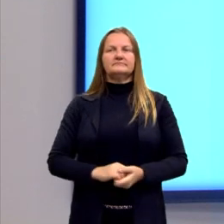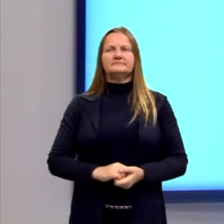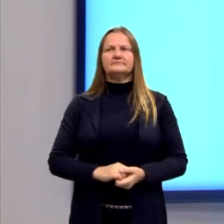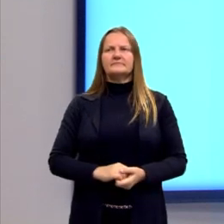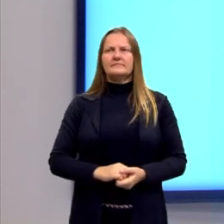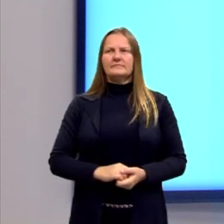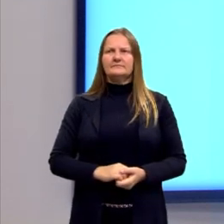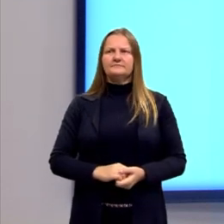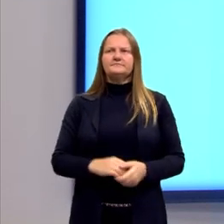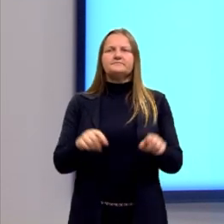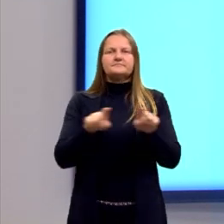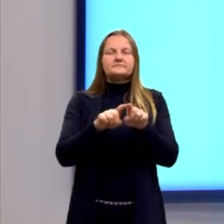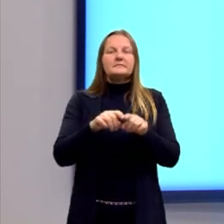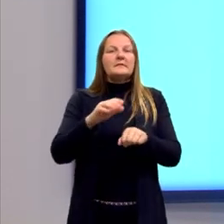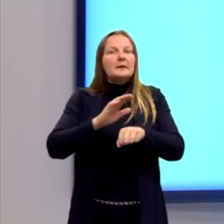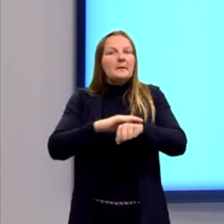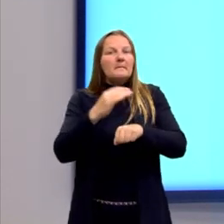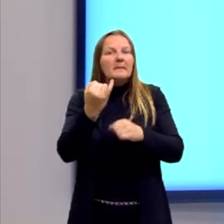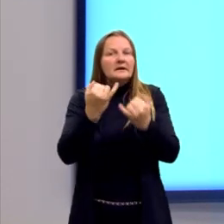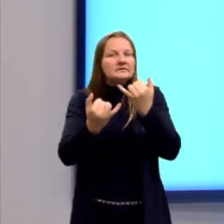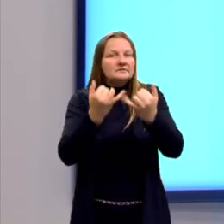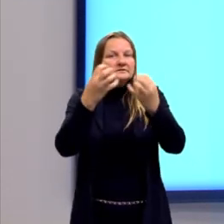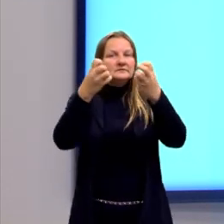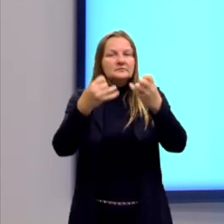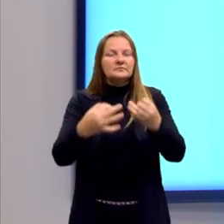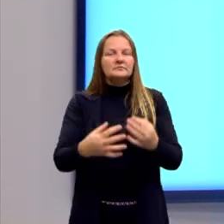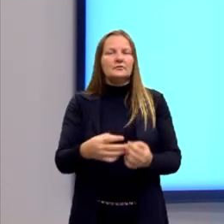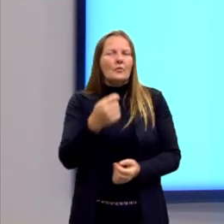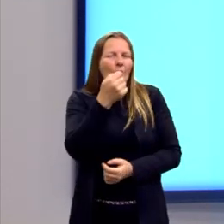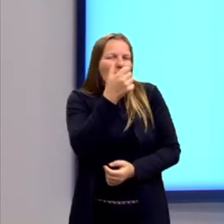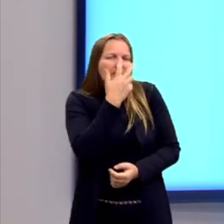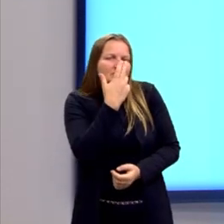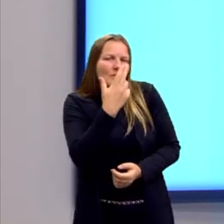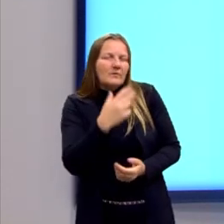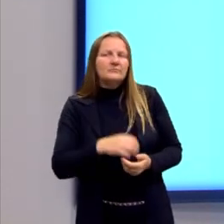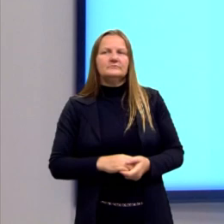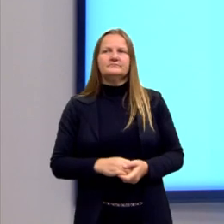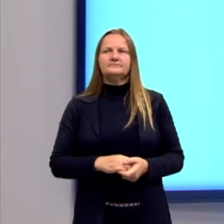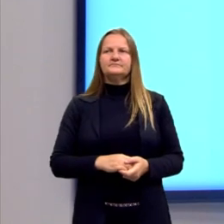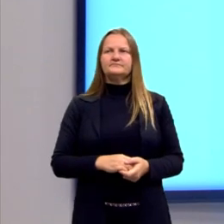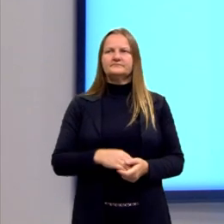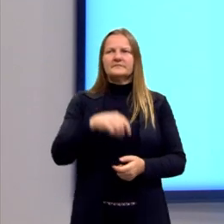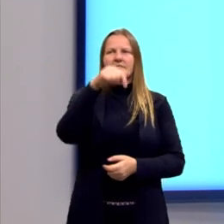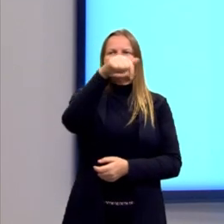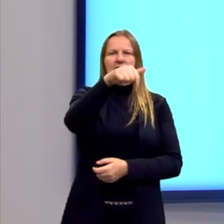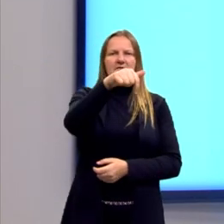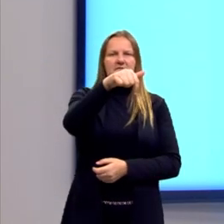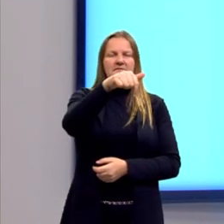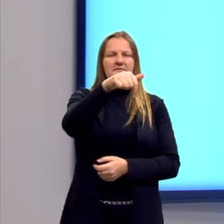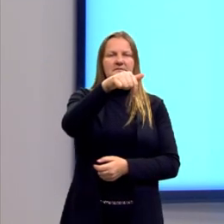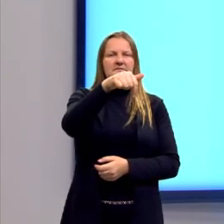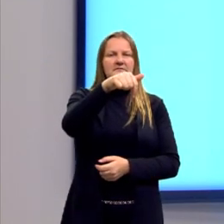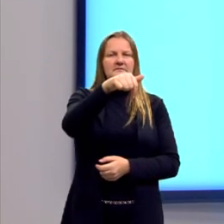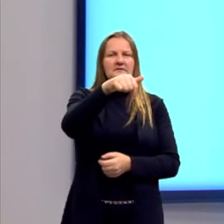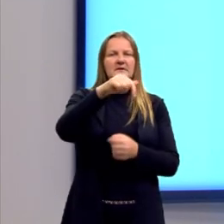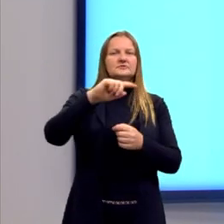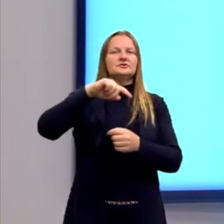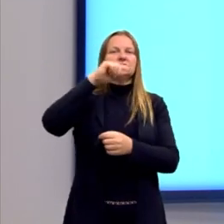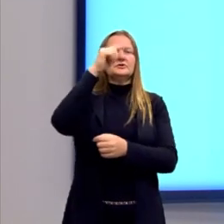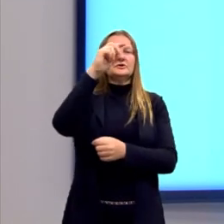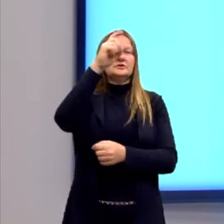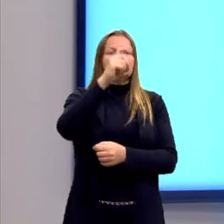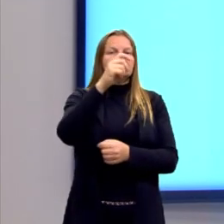e aqui eu trouxe mais um exemplo né bem semelhante então nós temos ali 7 elevado a x